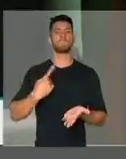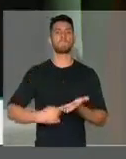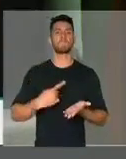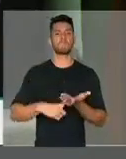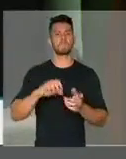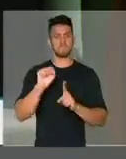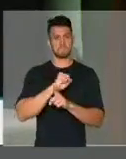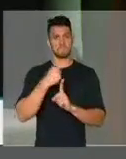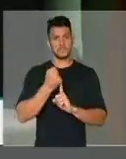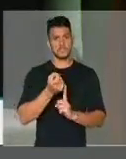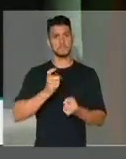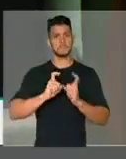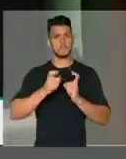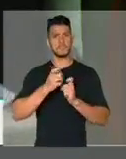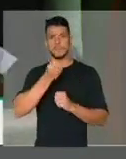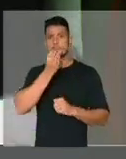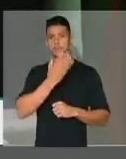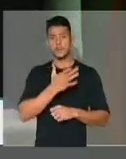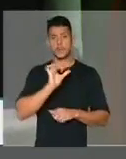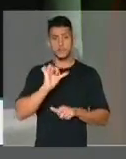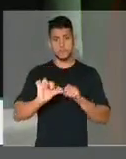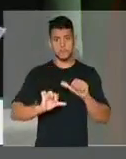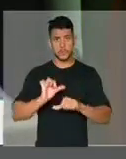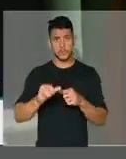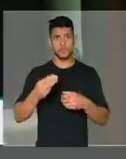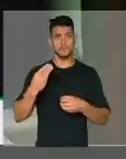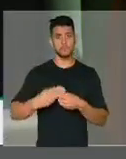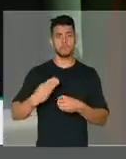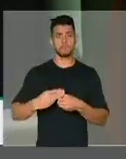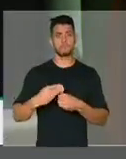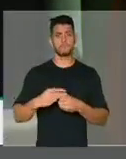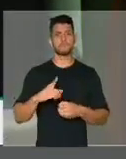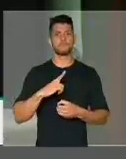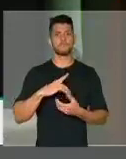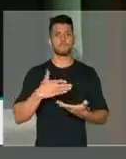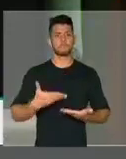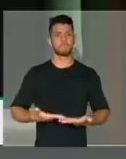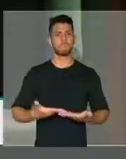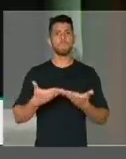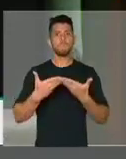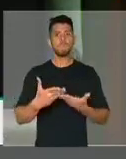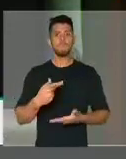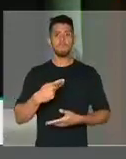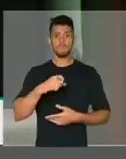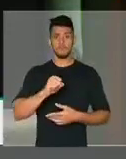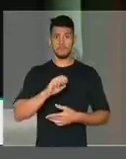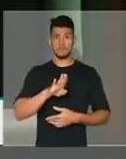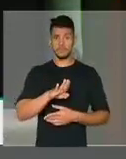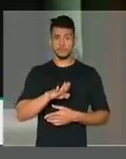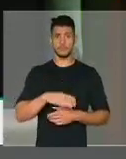a transformação daquele município, que muito honra o PSB, muito honra a Bahia,